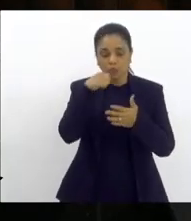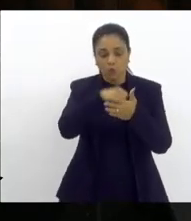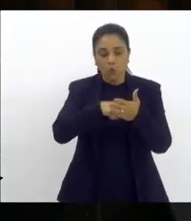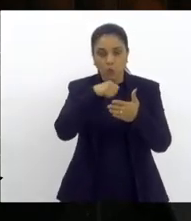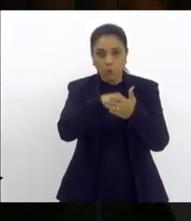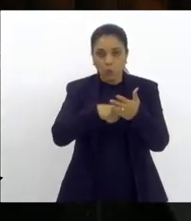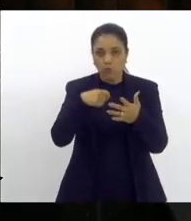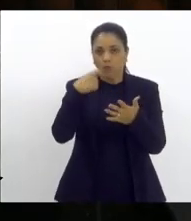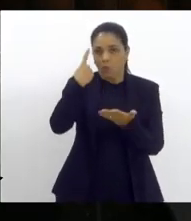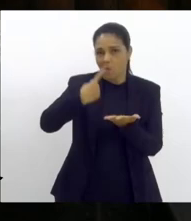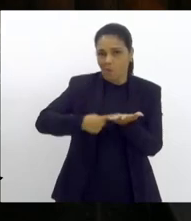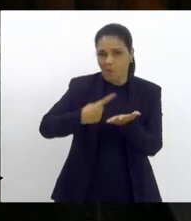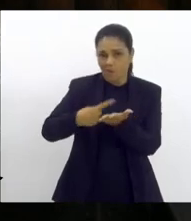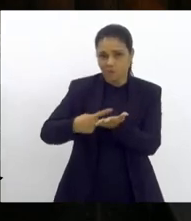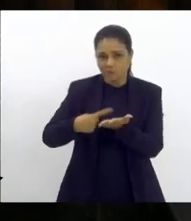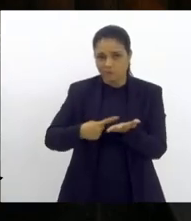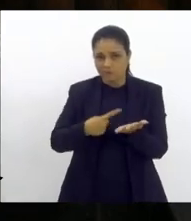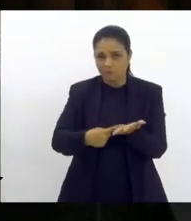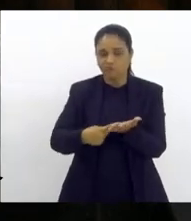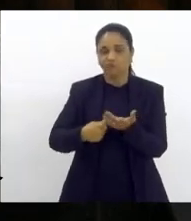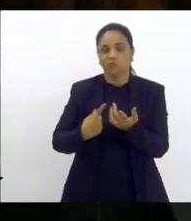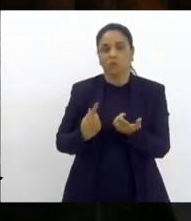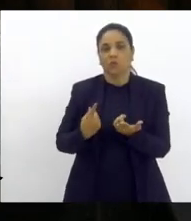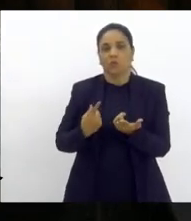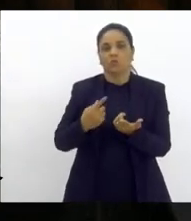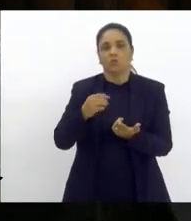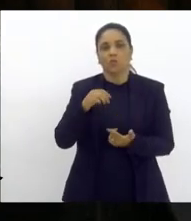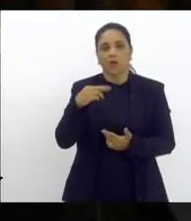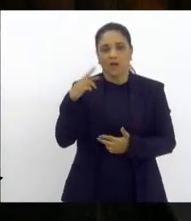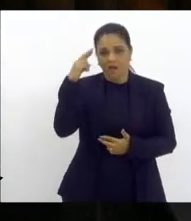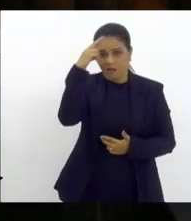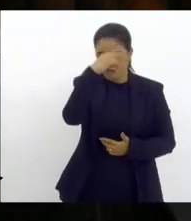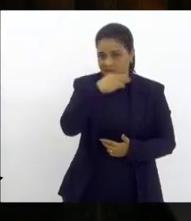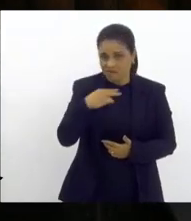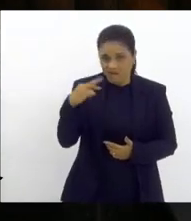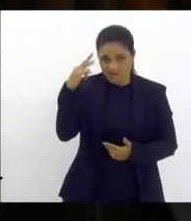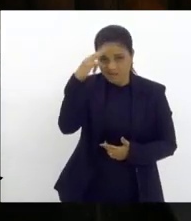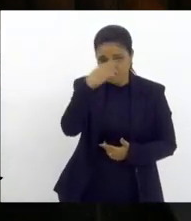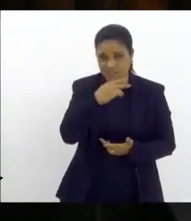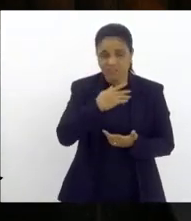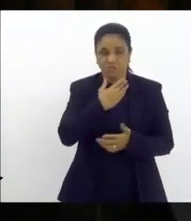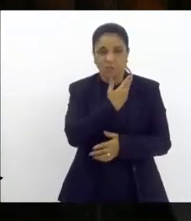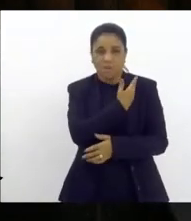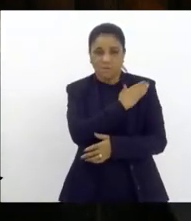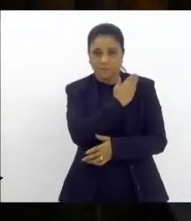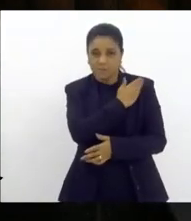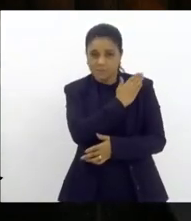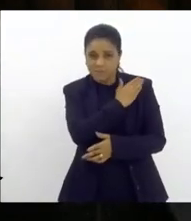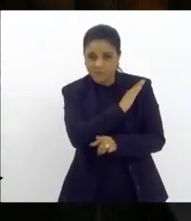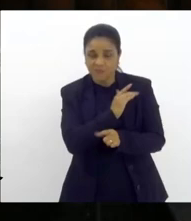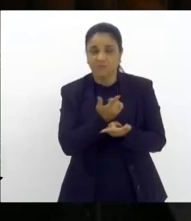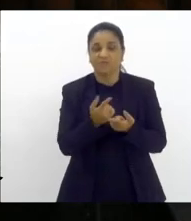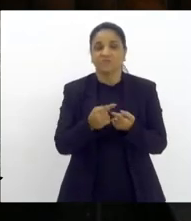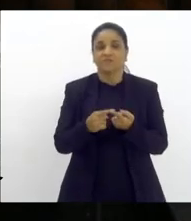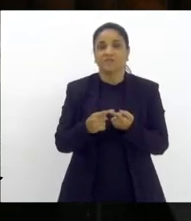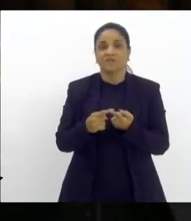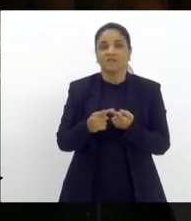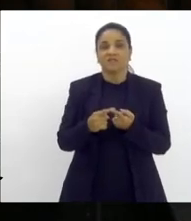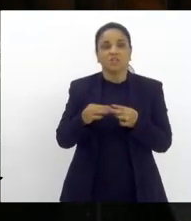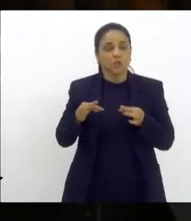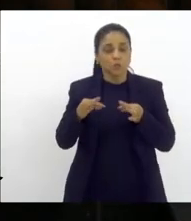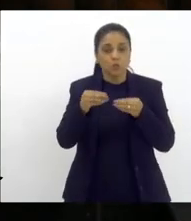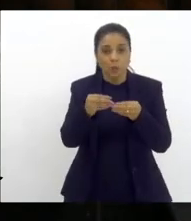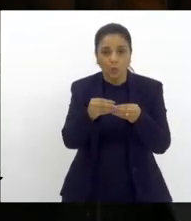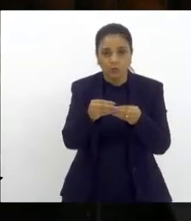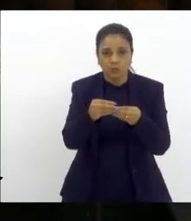contra o antissemitismo o racismo e a intolerância em todas